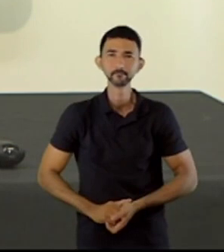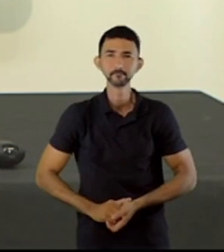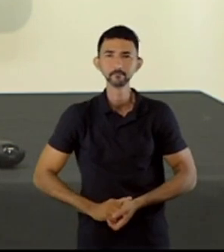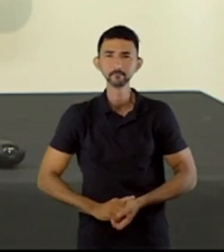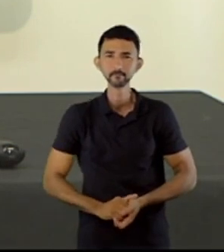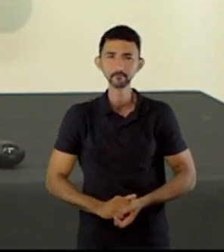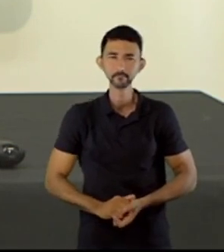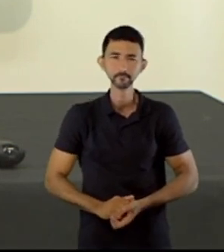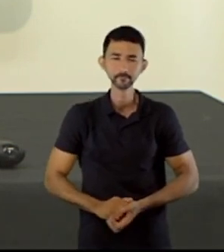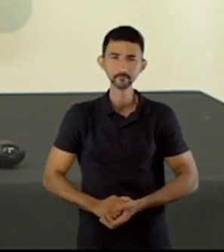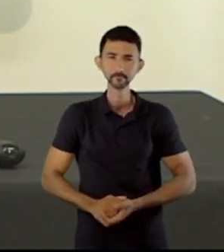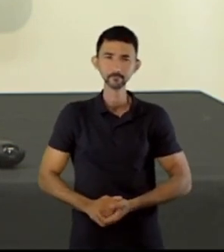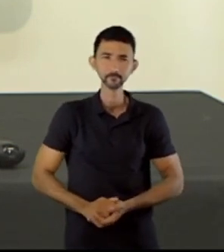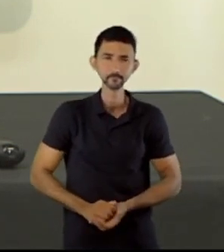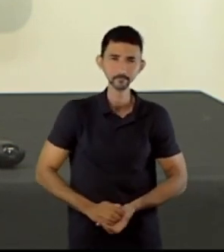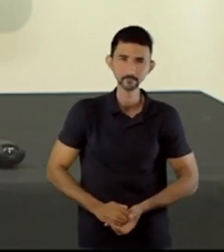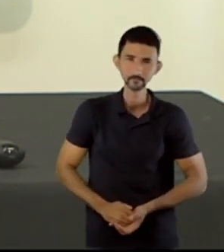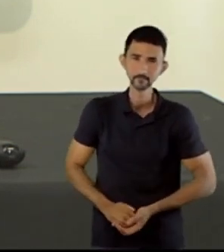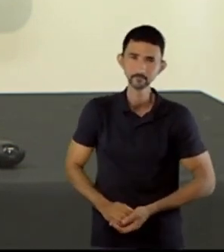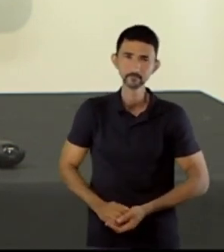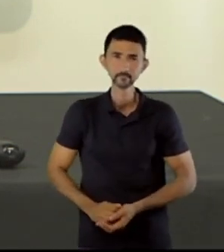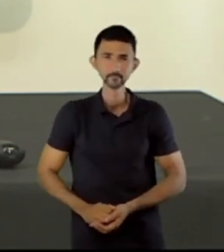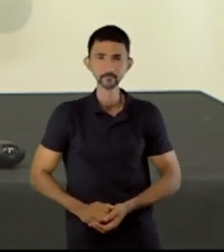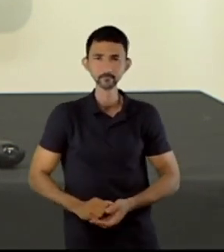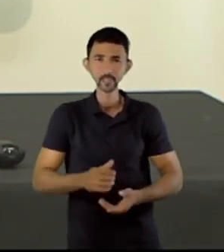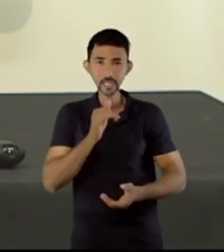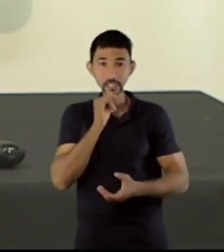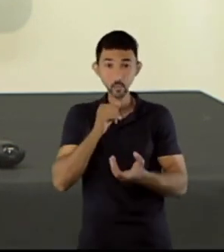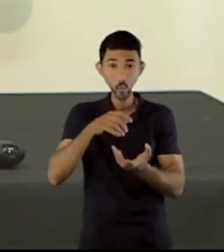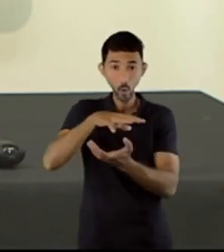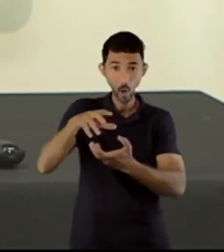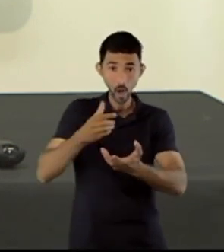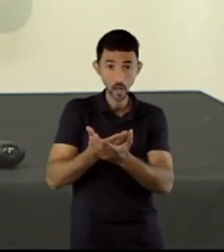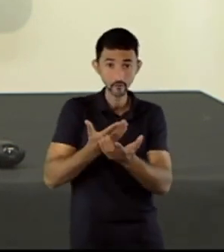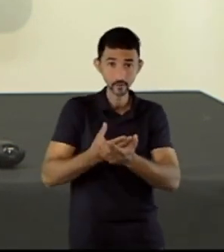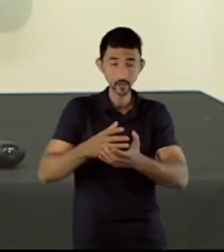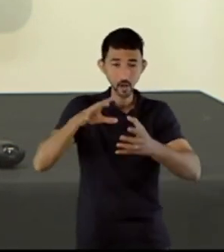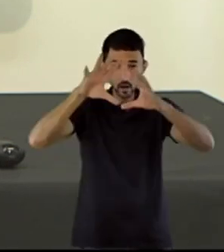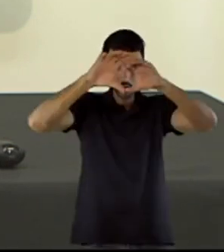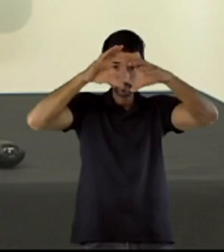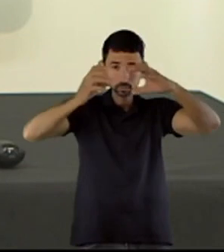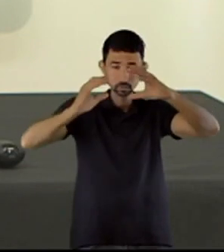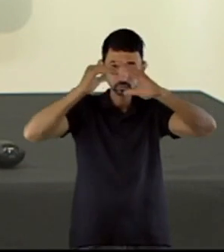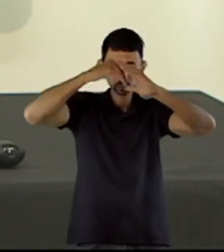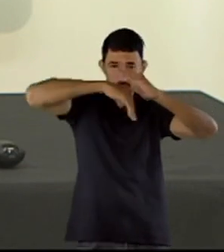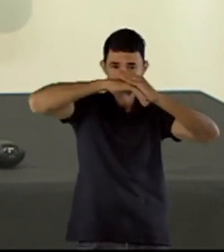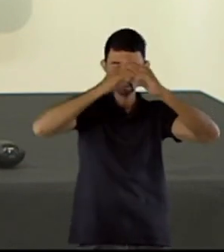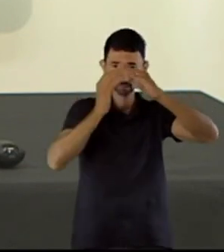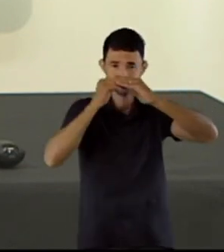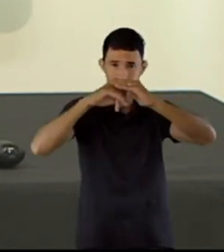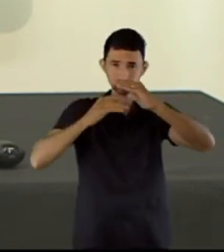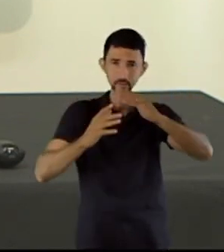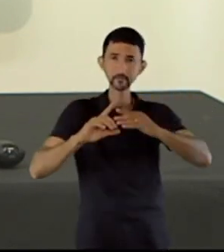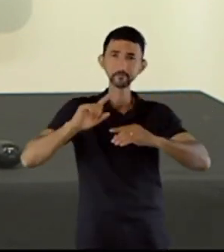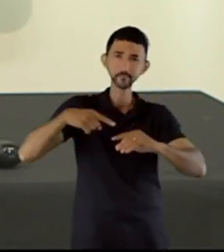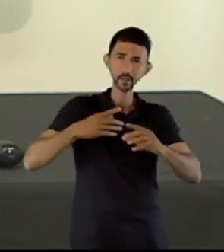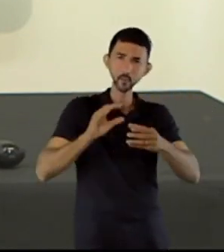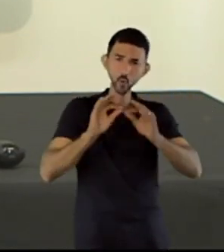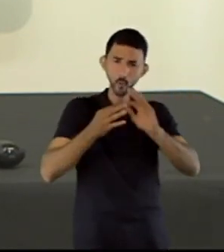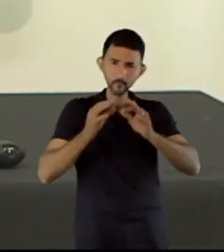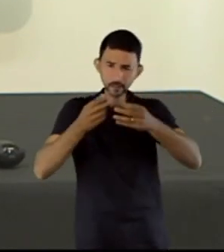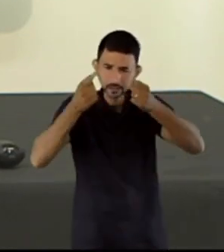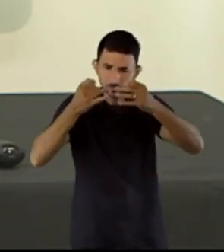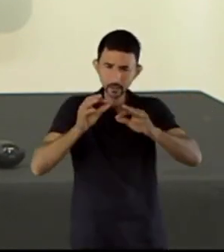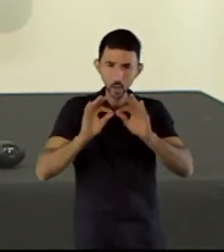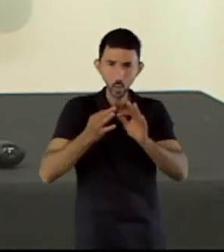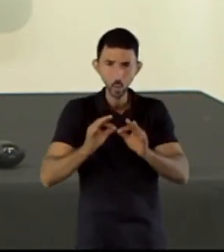na aula de composição do ar e efeito estufa, a gente falou um pouquinho sobre isso, porém, a gente ainda vai esmiuçar essa